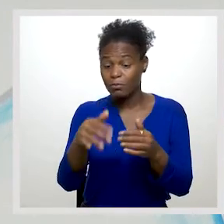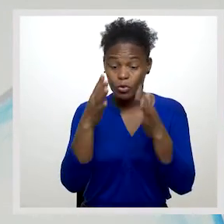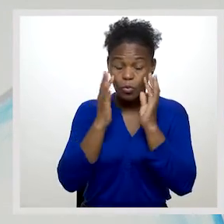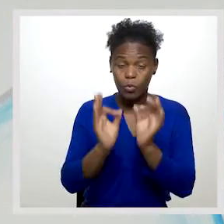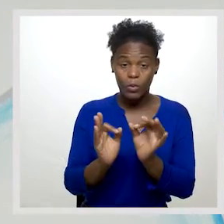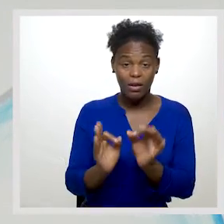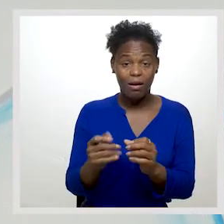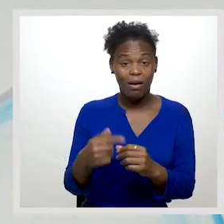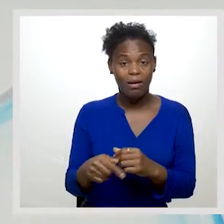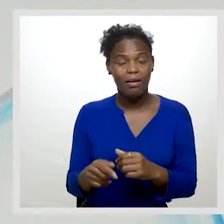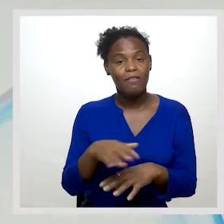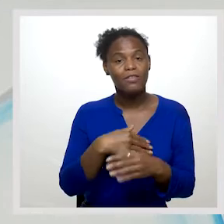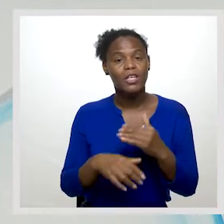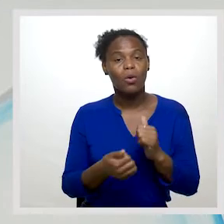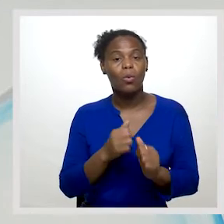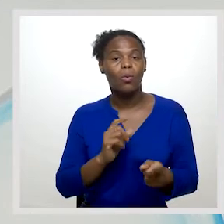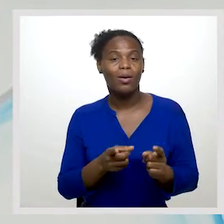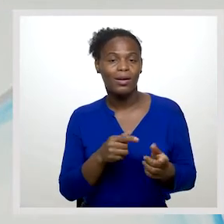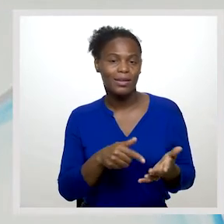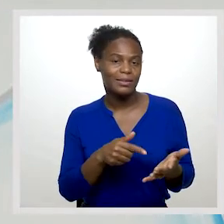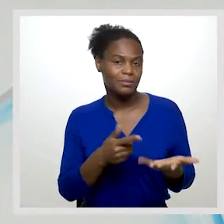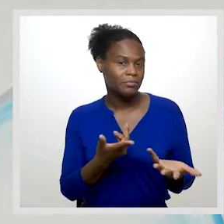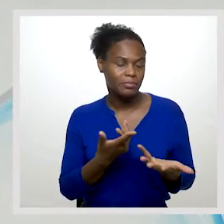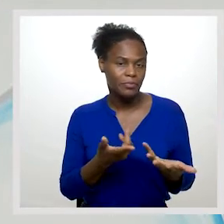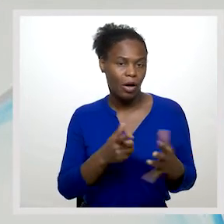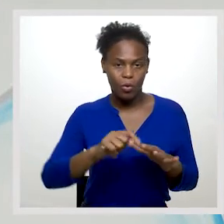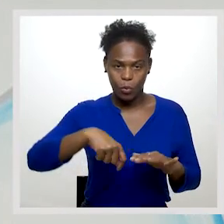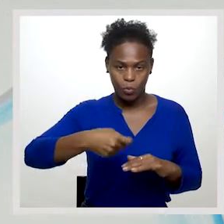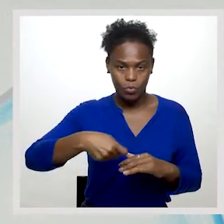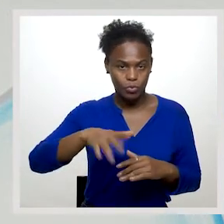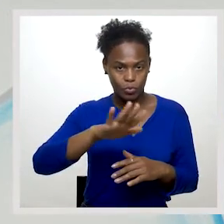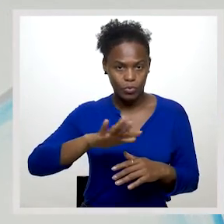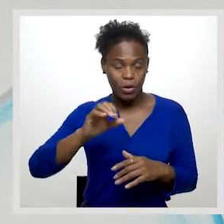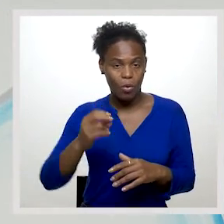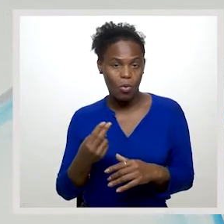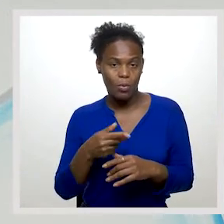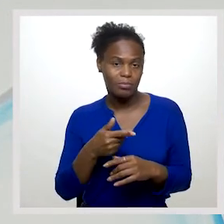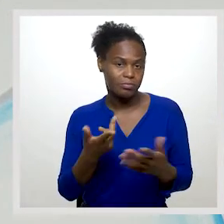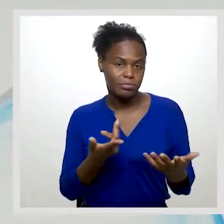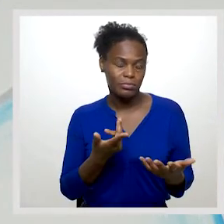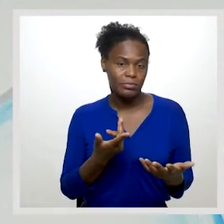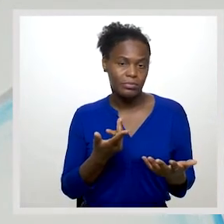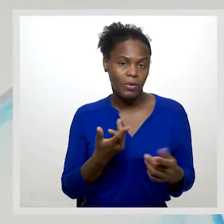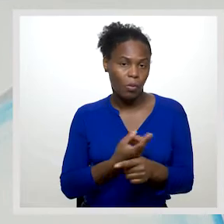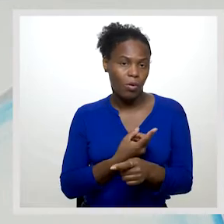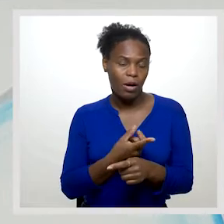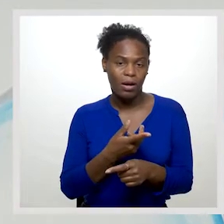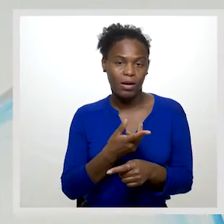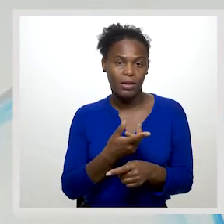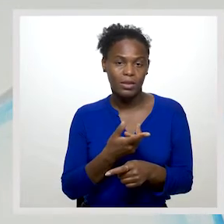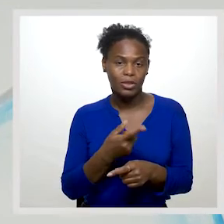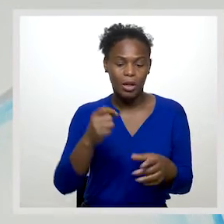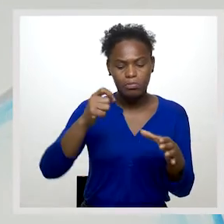e fazer com que usamos esse recurso ou então esse detergente de uma